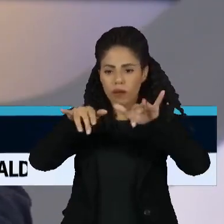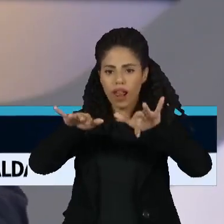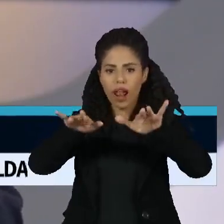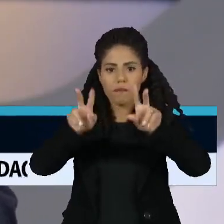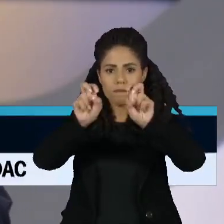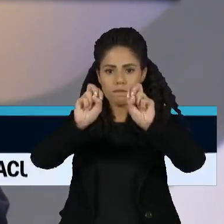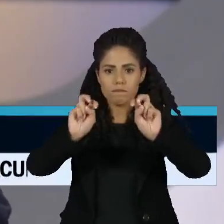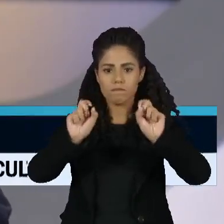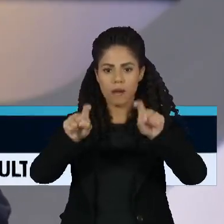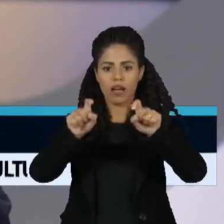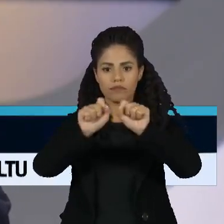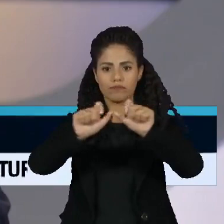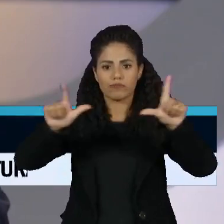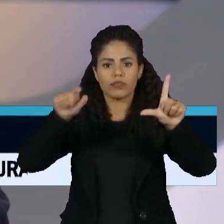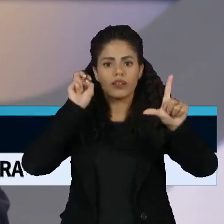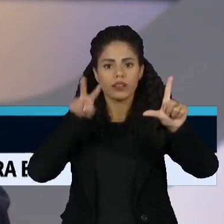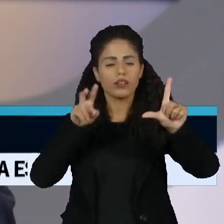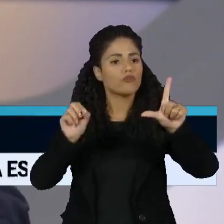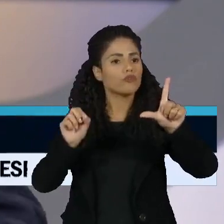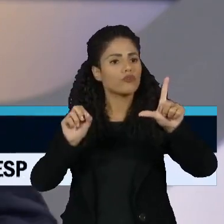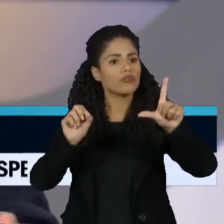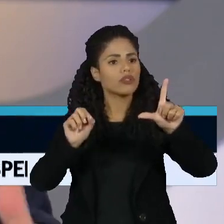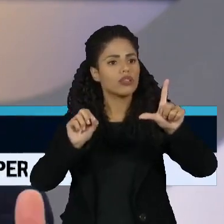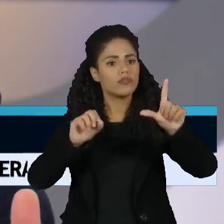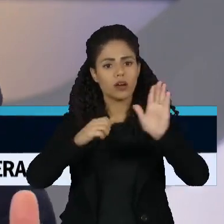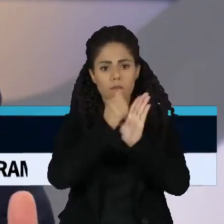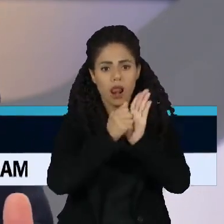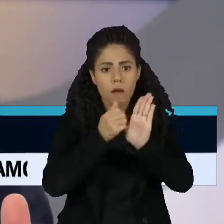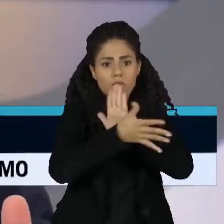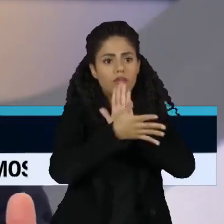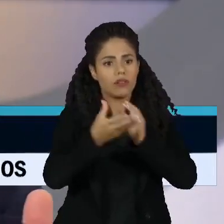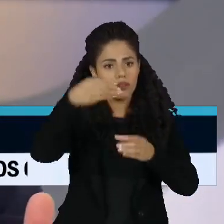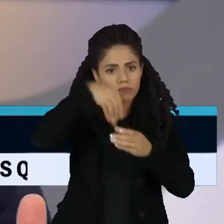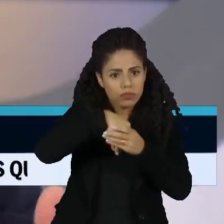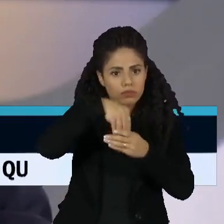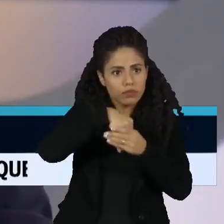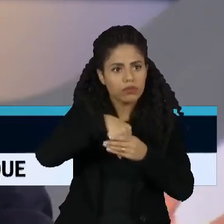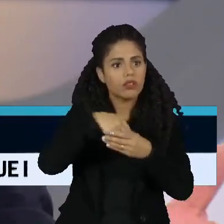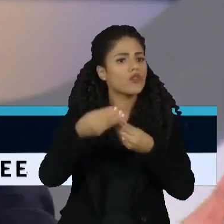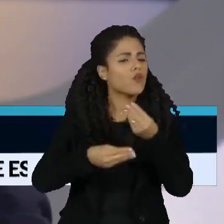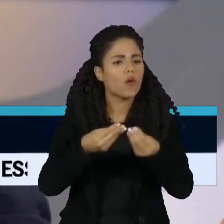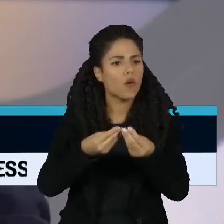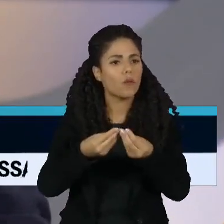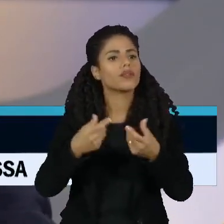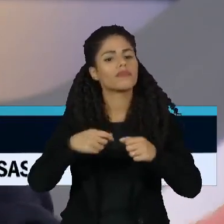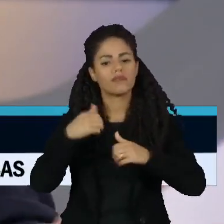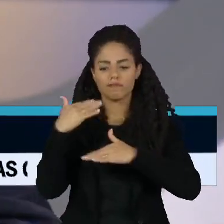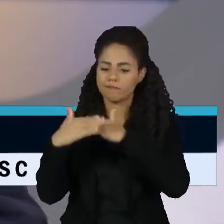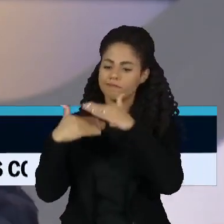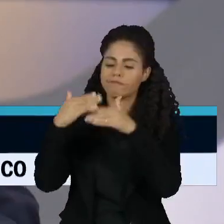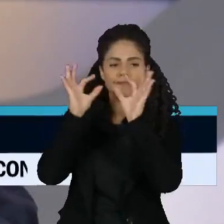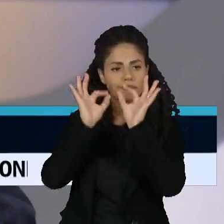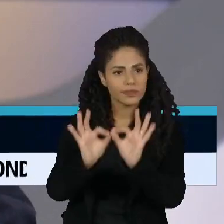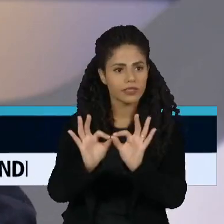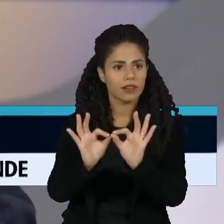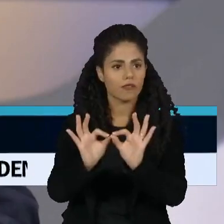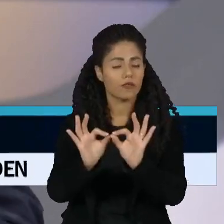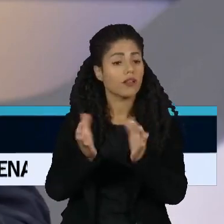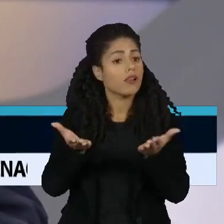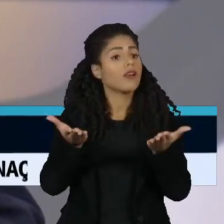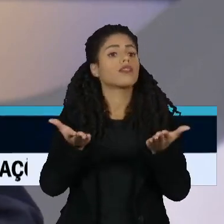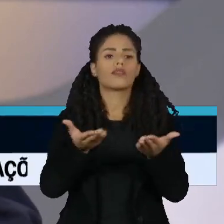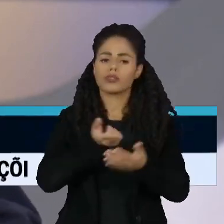tudo isso vai ter que ser endereçado, né? E se colocando dentro do Código Civil, haverá uma grande evolução. Então,